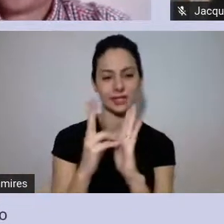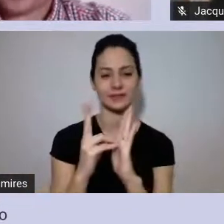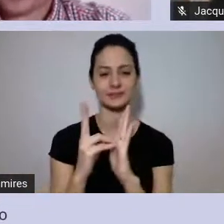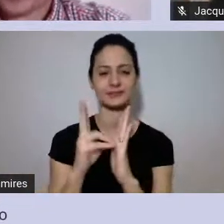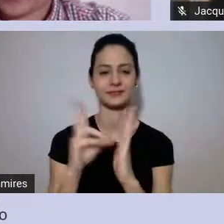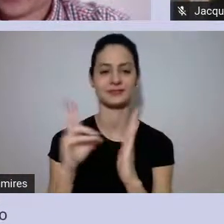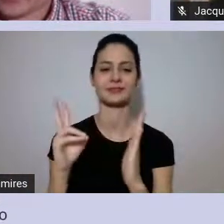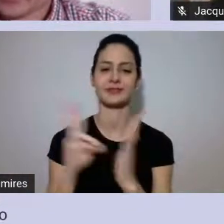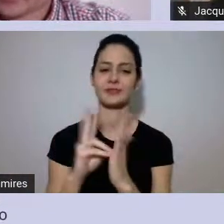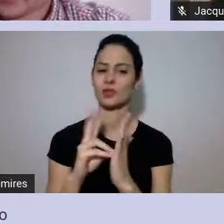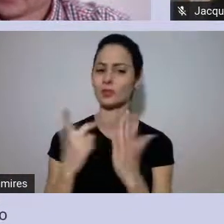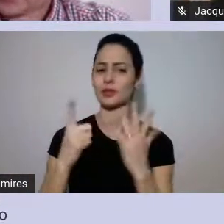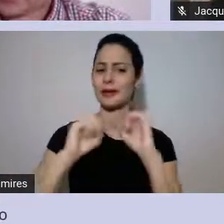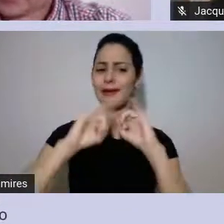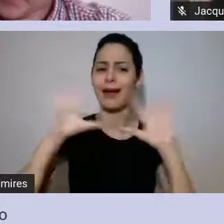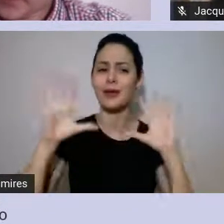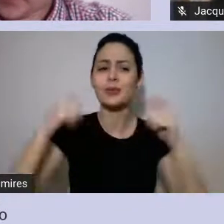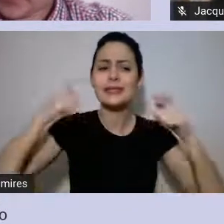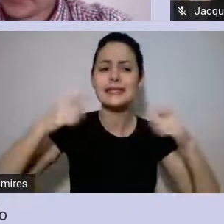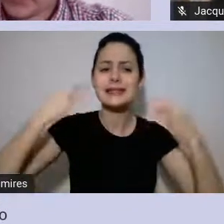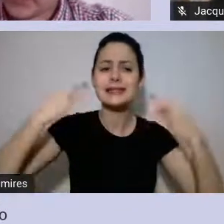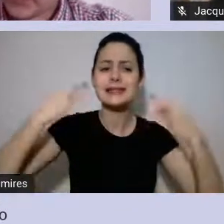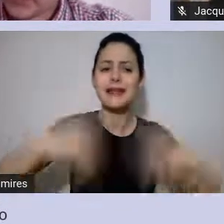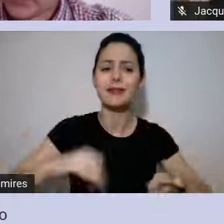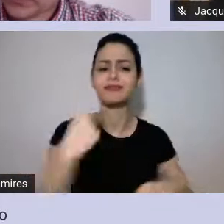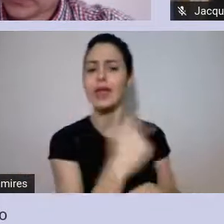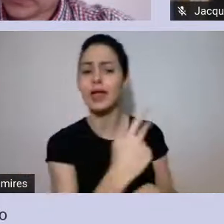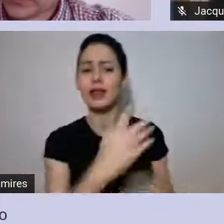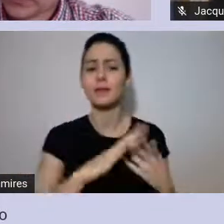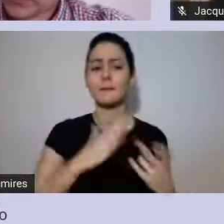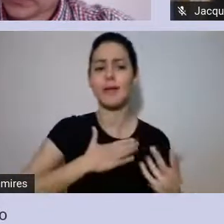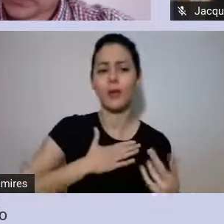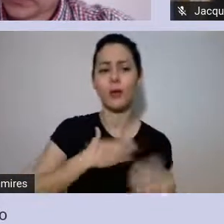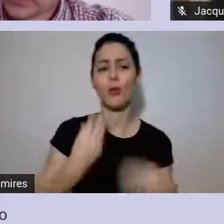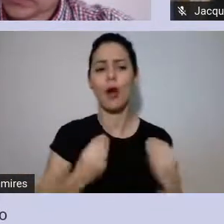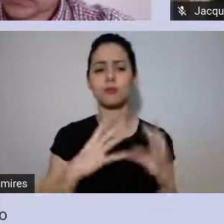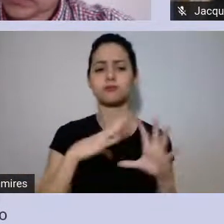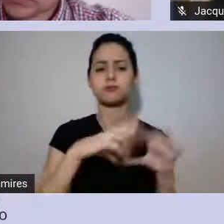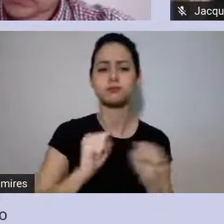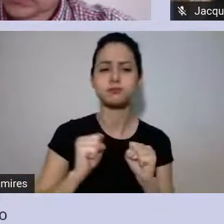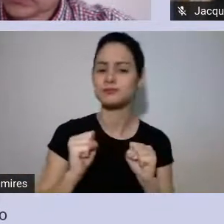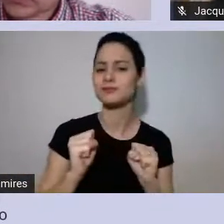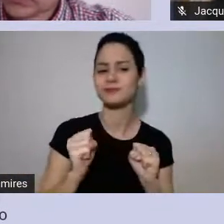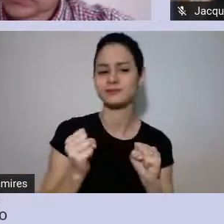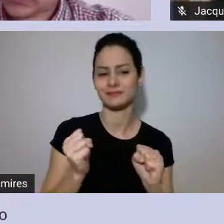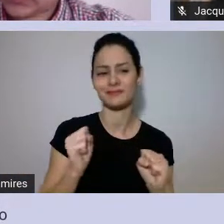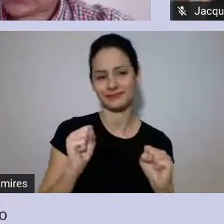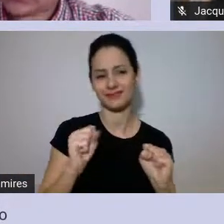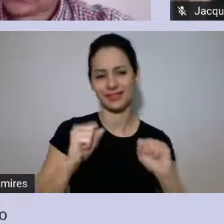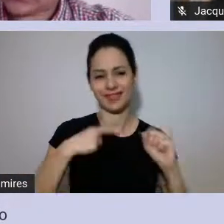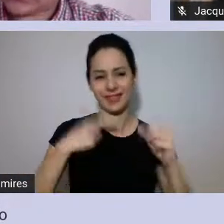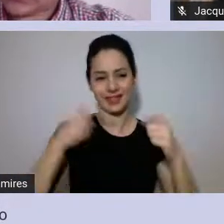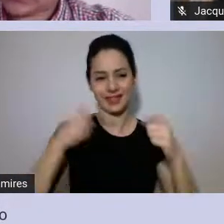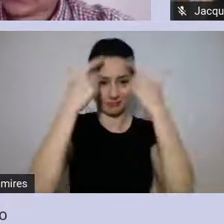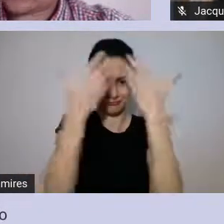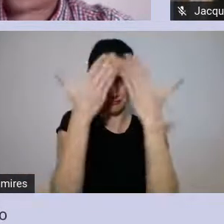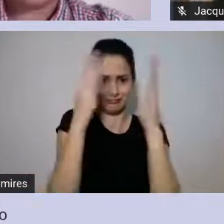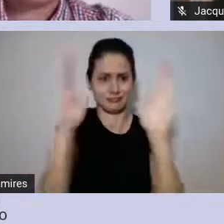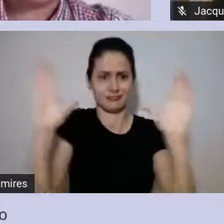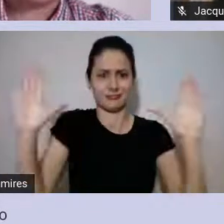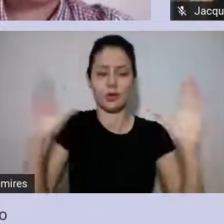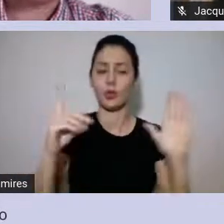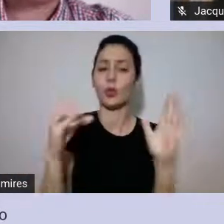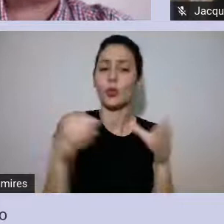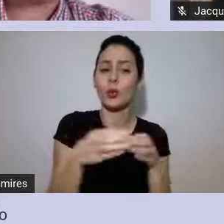não tem clareza. A gente tem uma ideia grande, macro, que precisa ser muito repensada. Os grupos indígenas